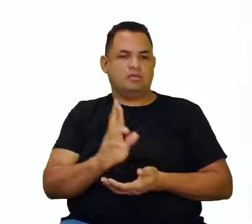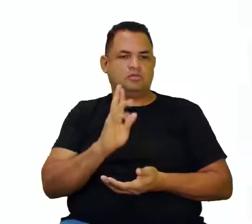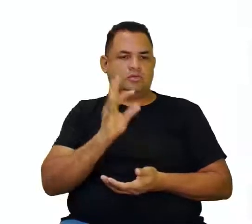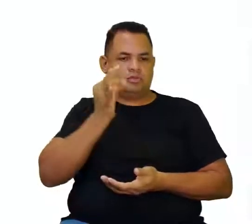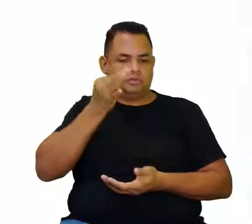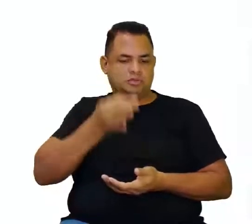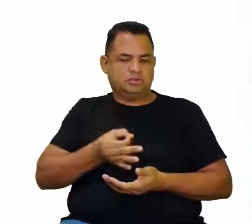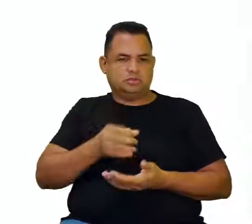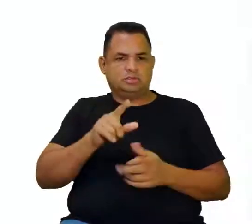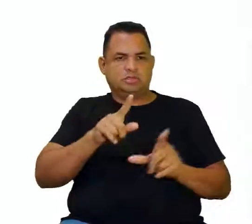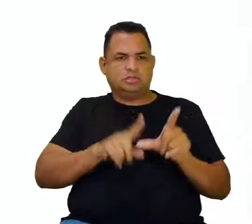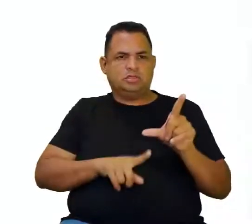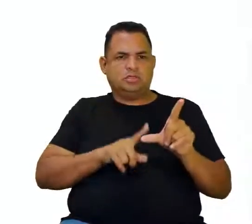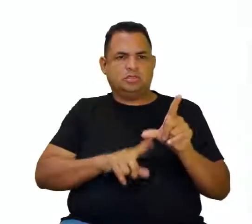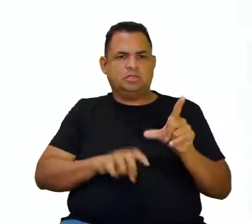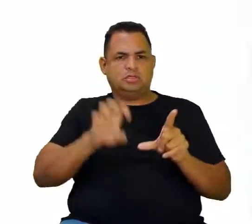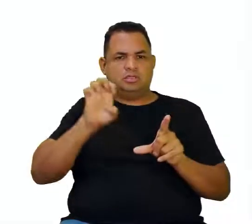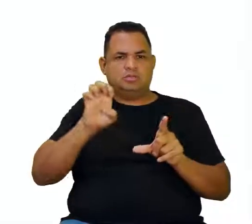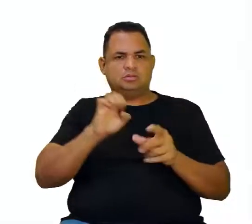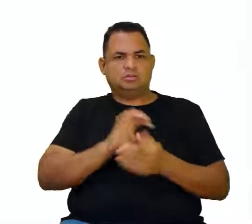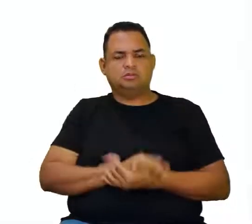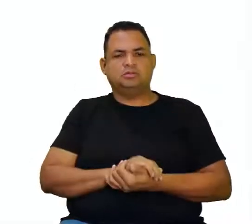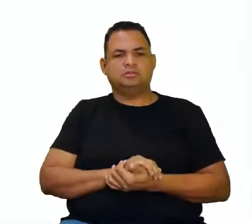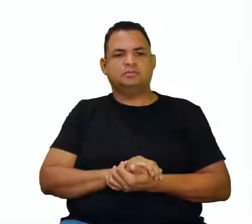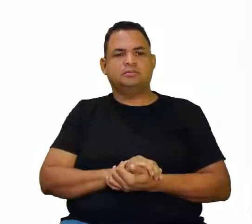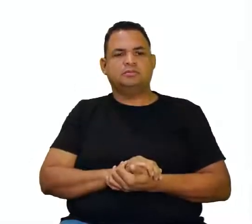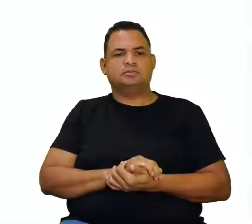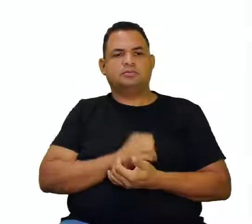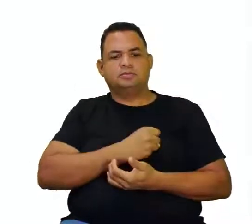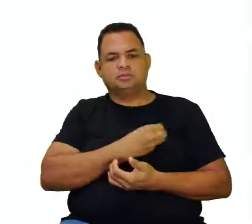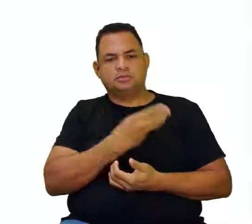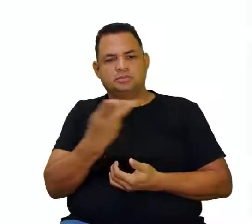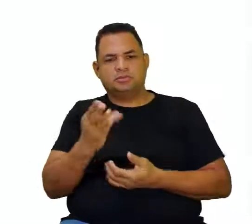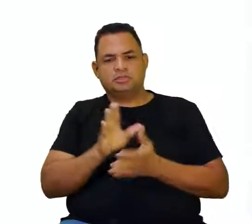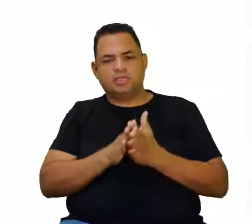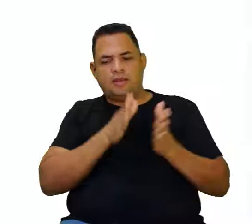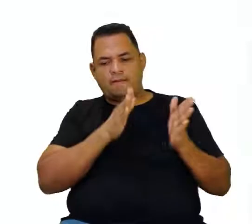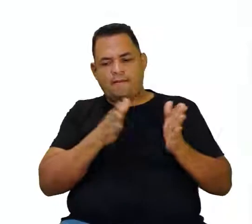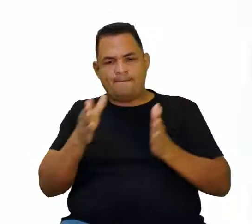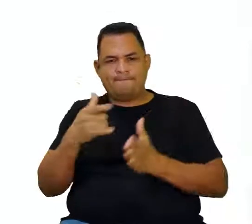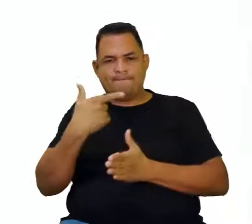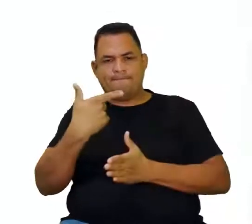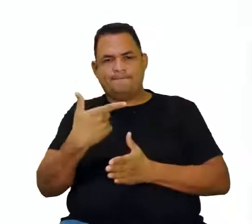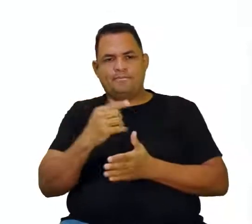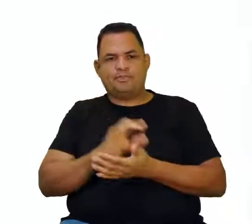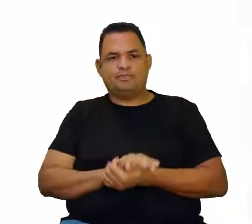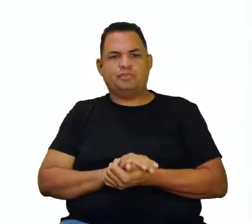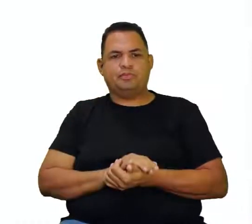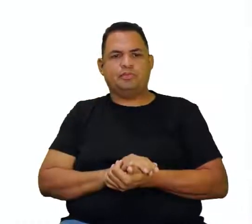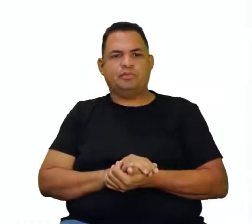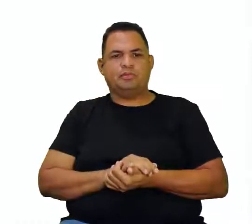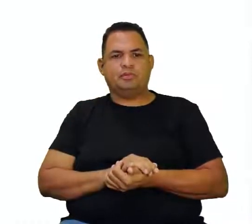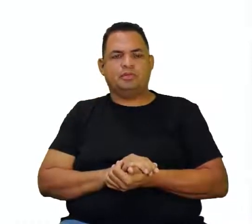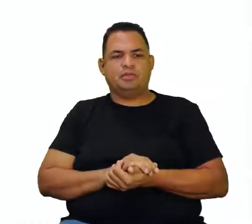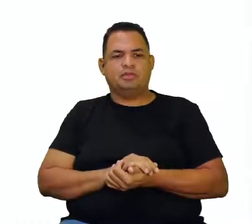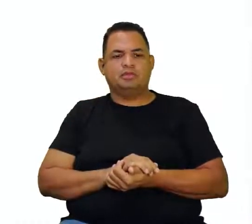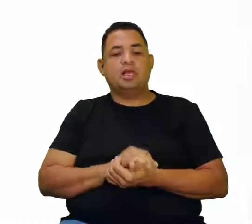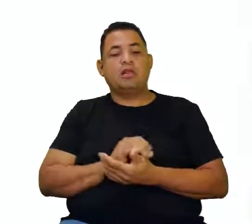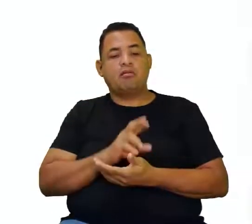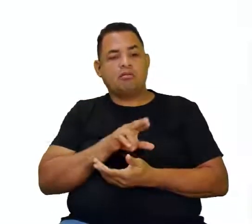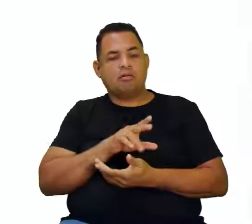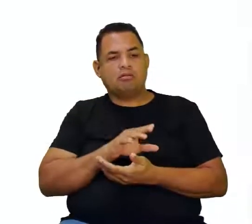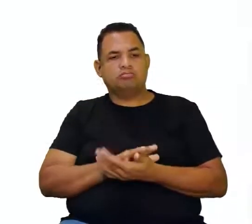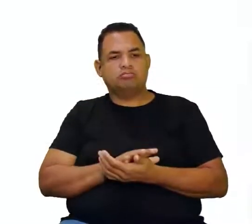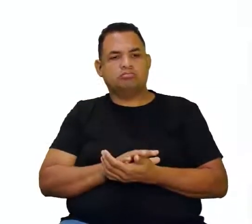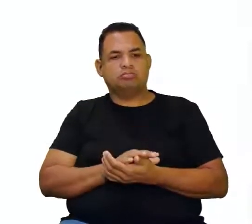E. A quantidade de energia absorvida na etapa 2, ela é igual à quantidade de